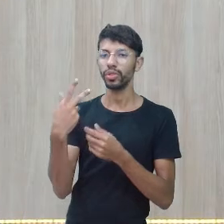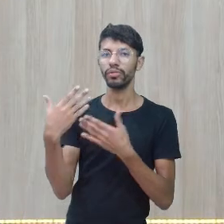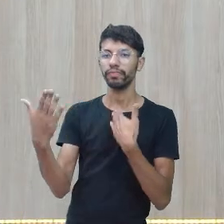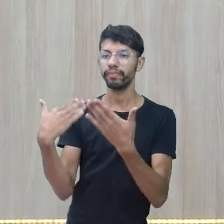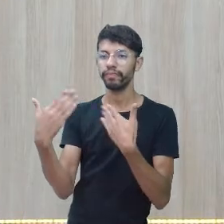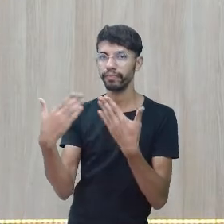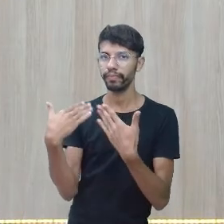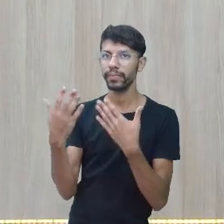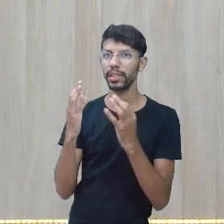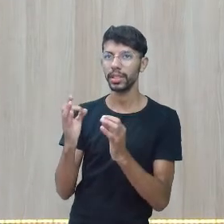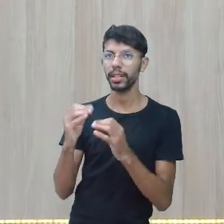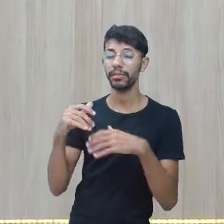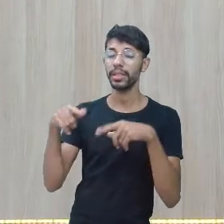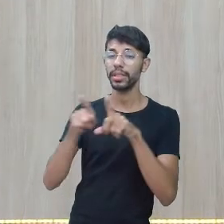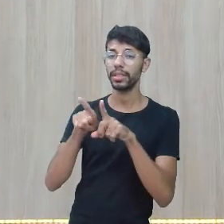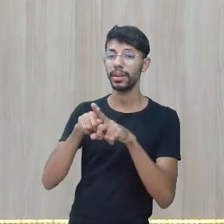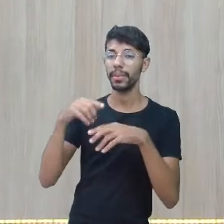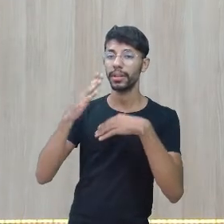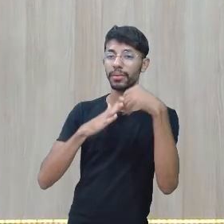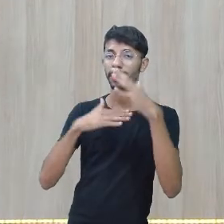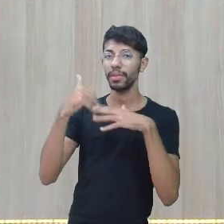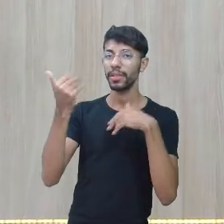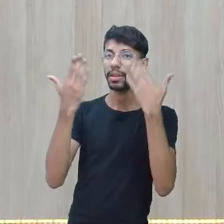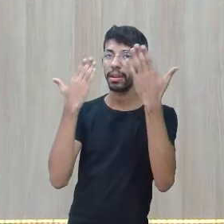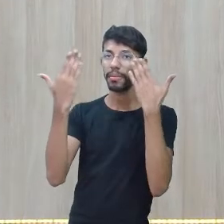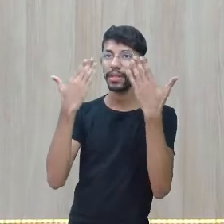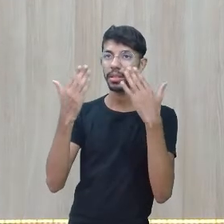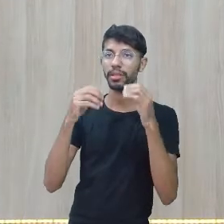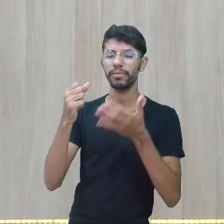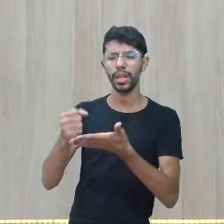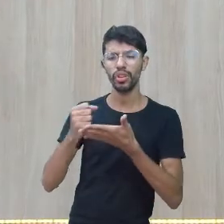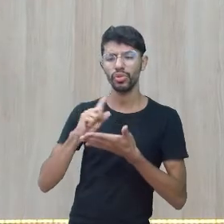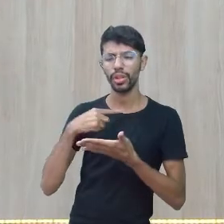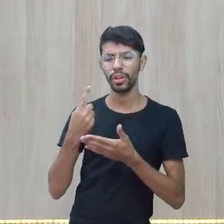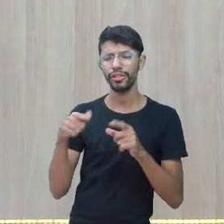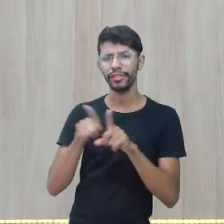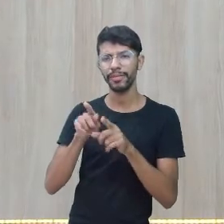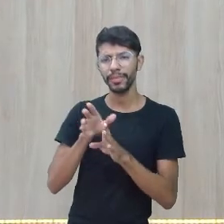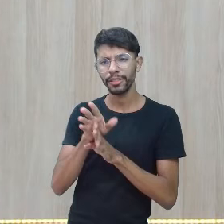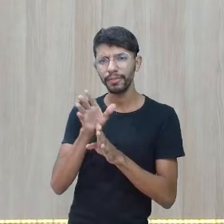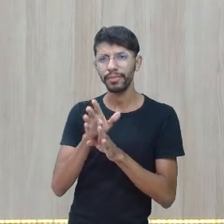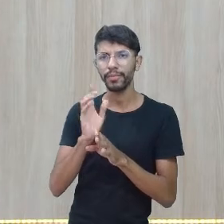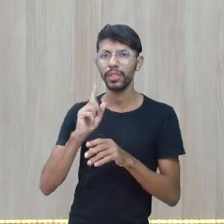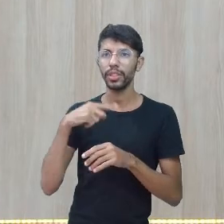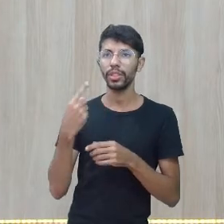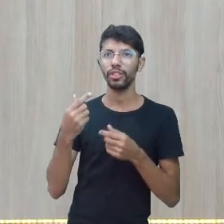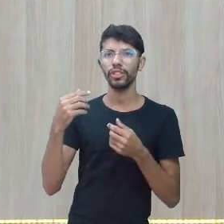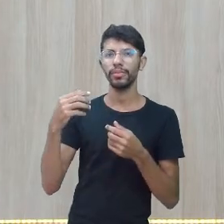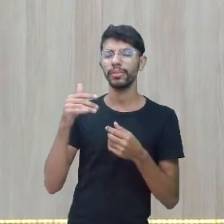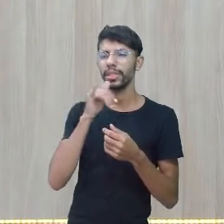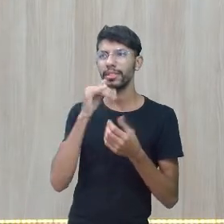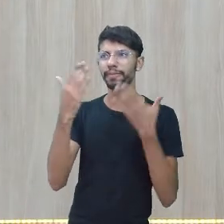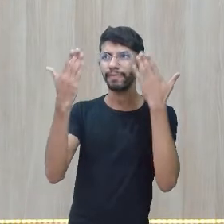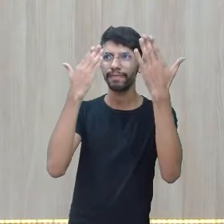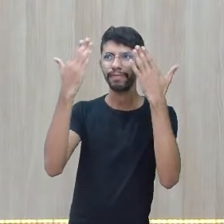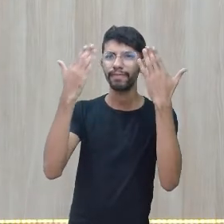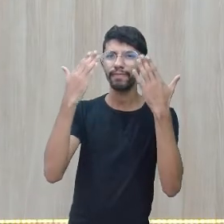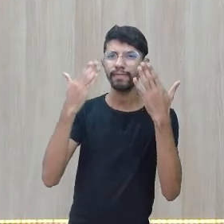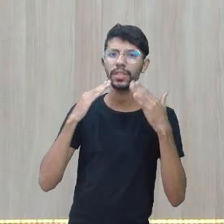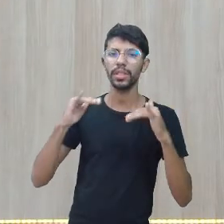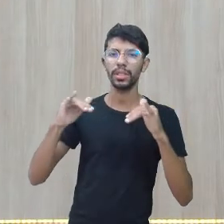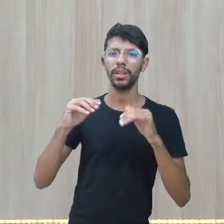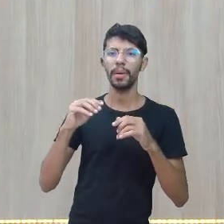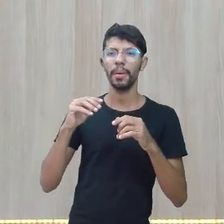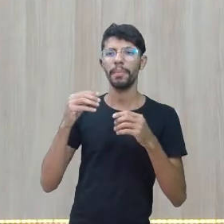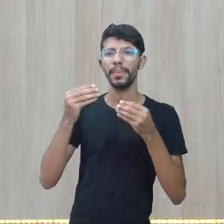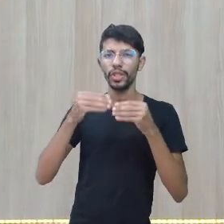o psicólogo é esse profissional que nos ajuda e nos guia quando estamos psicologicamente abalados ou